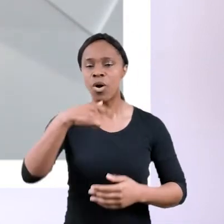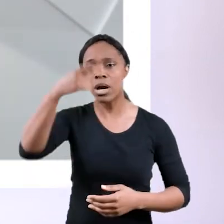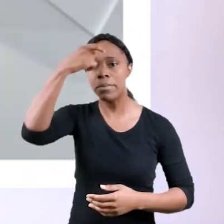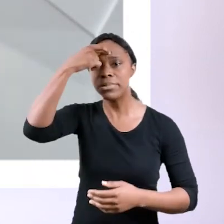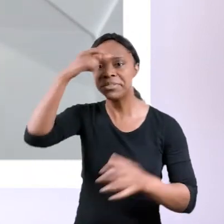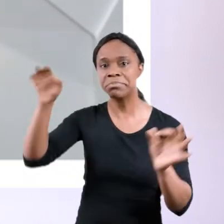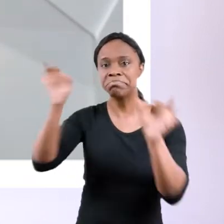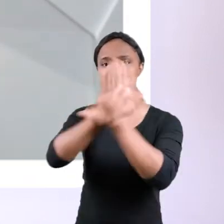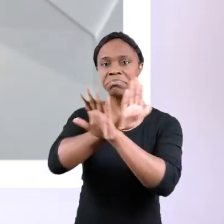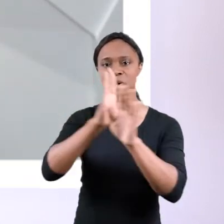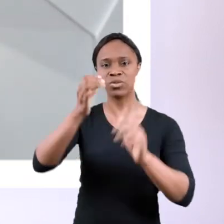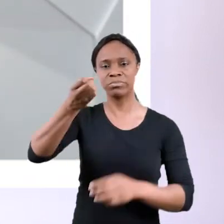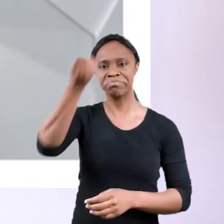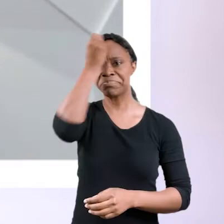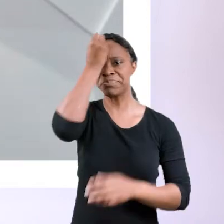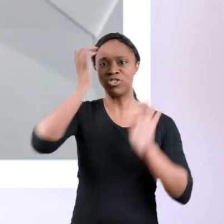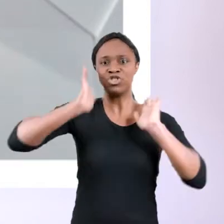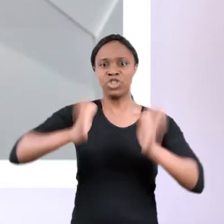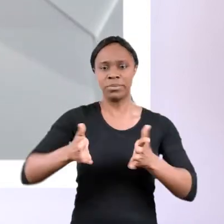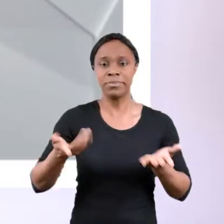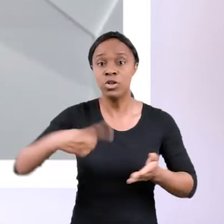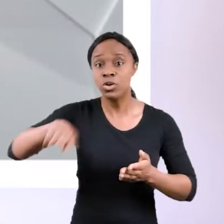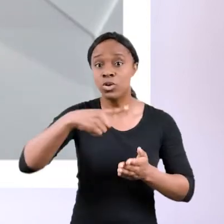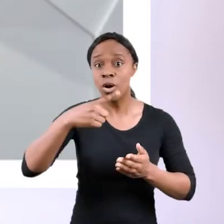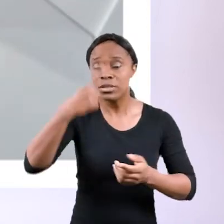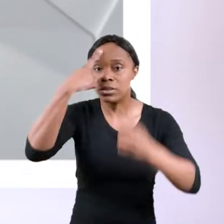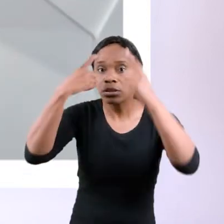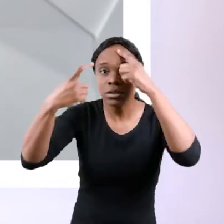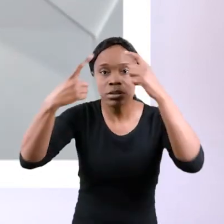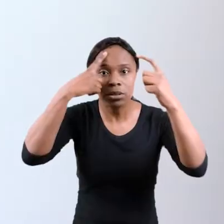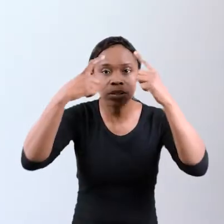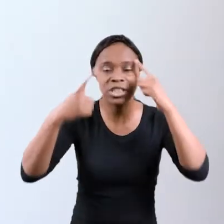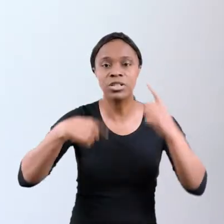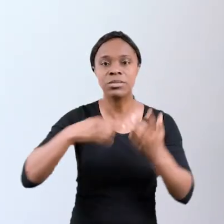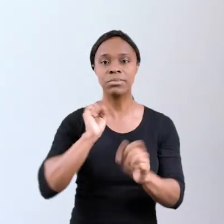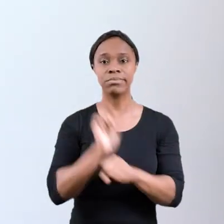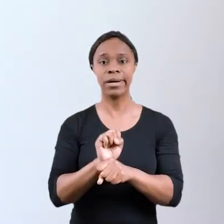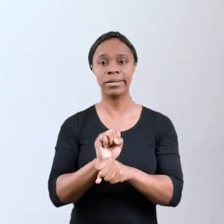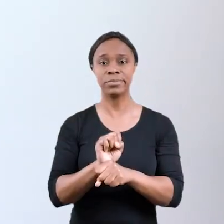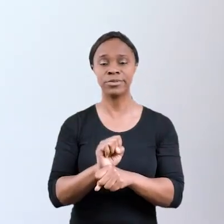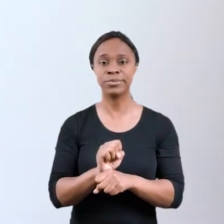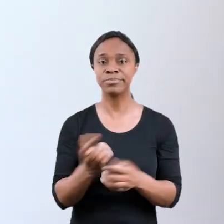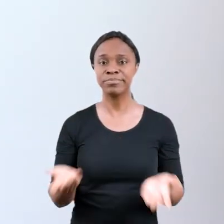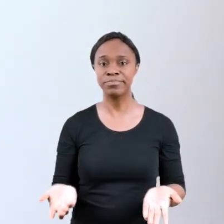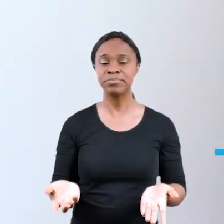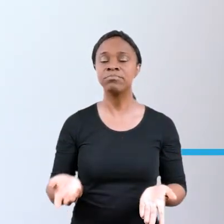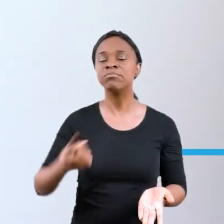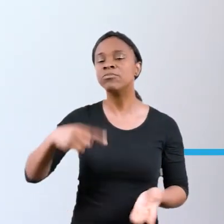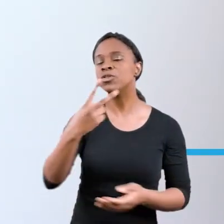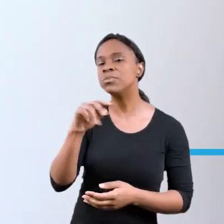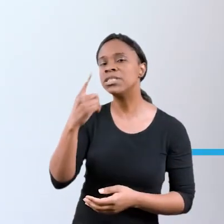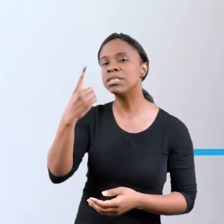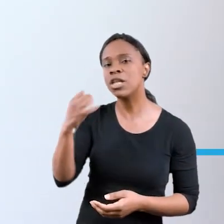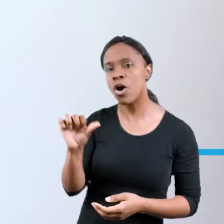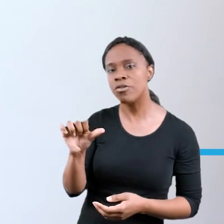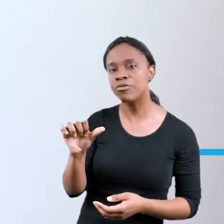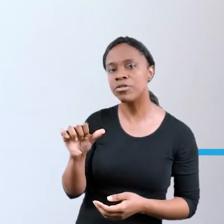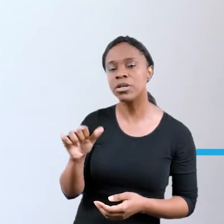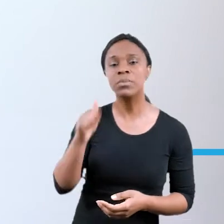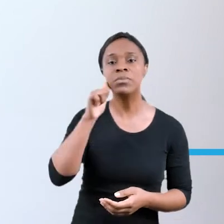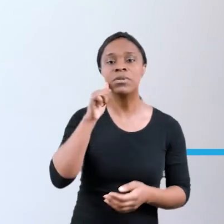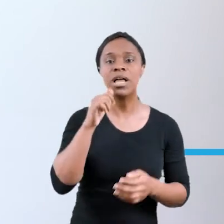inconsciente, a cargo desses padrões que nós criamos e deixamos de nos questionar. Em 2019, as mulheres ocupavam